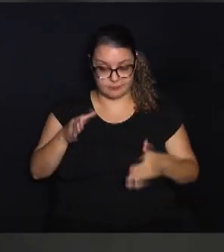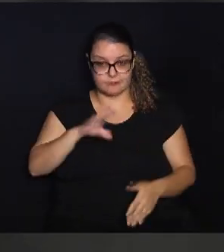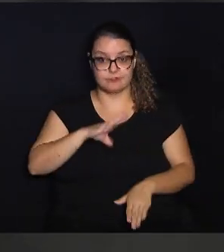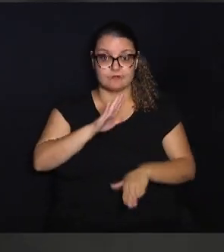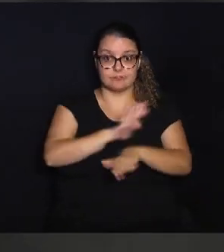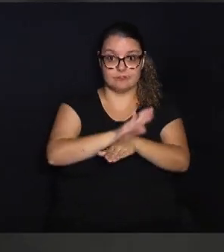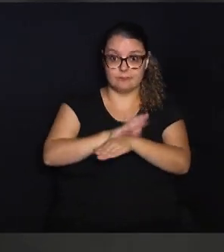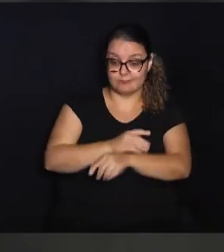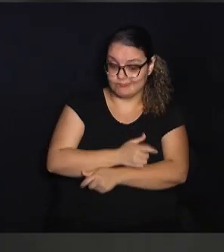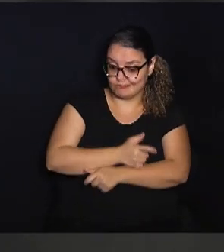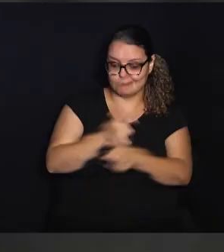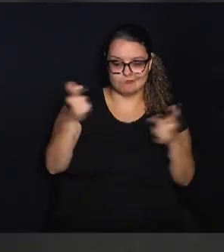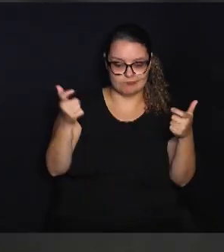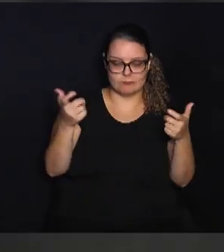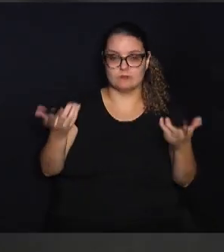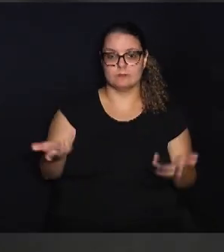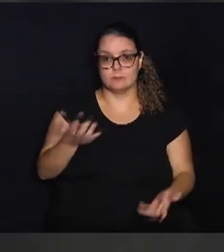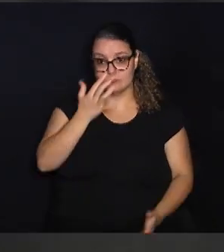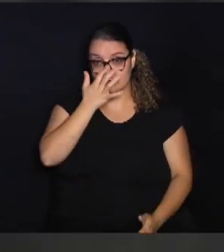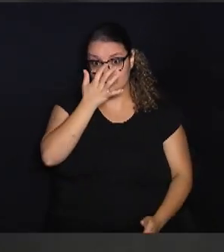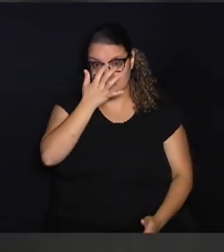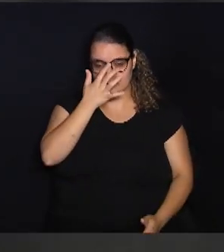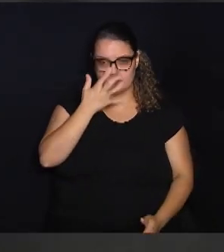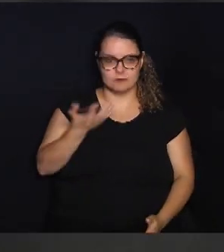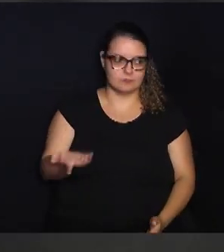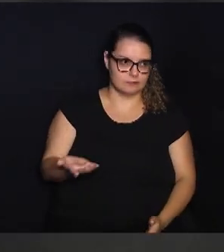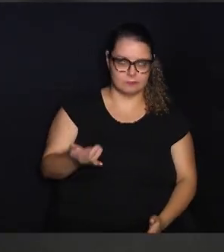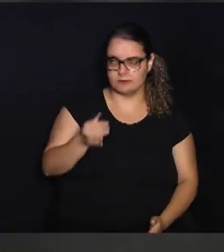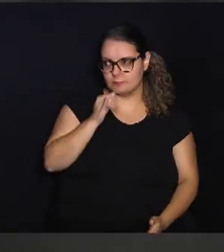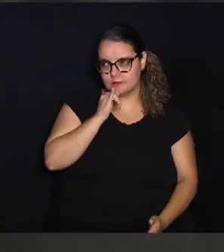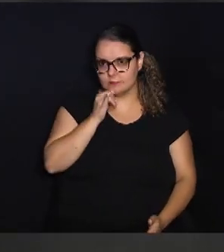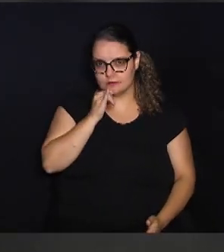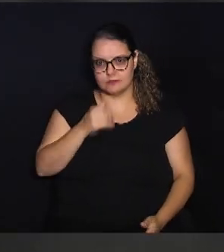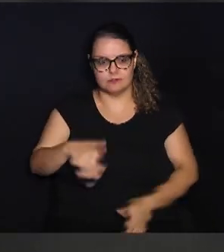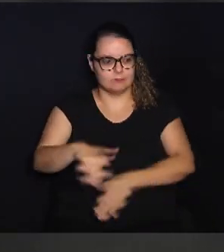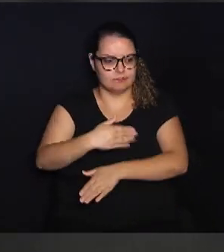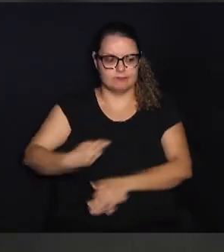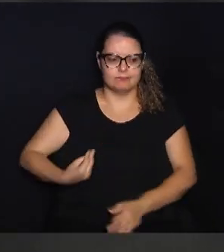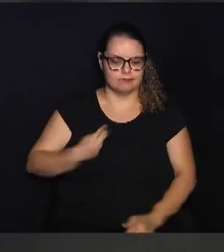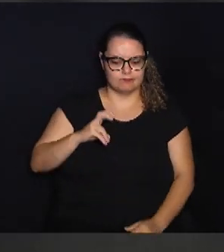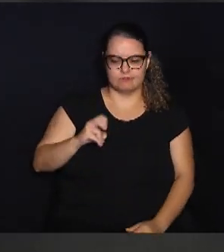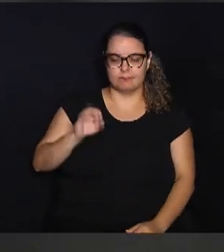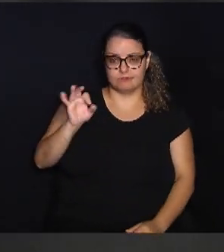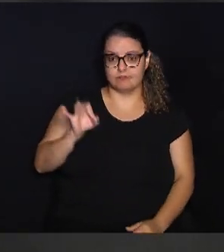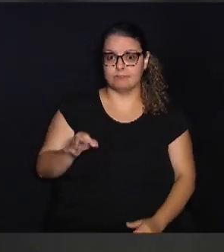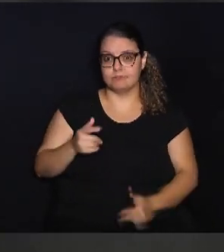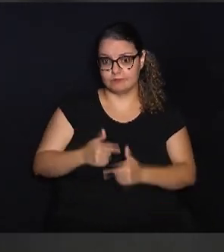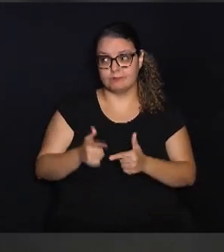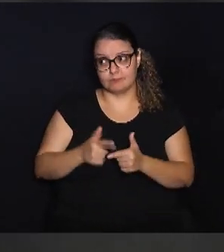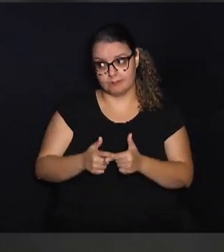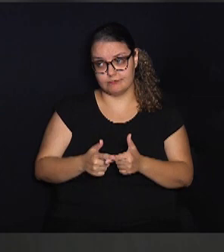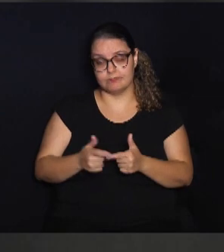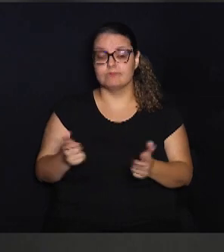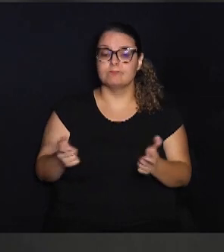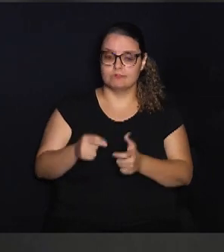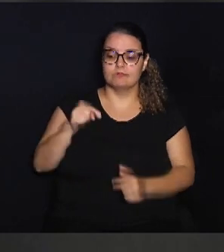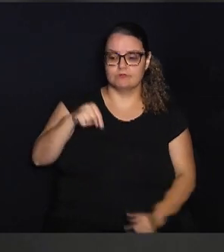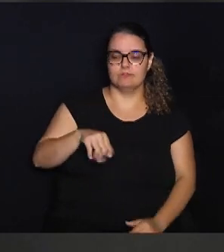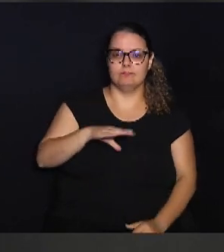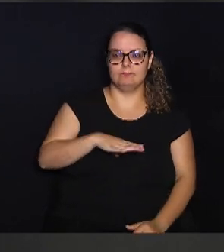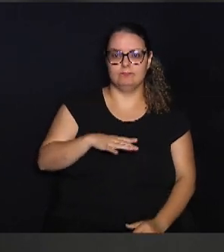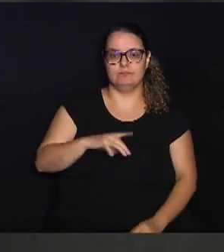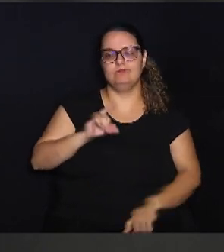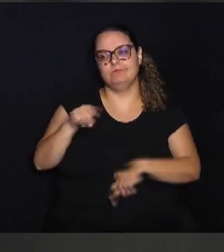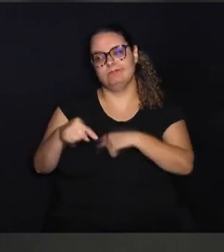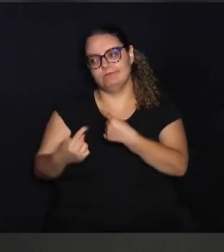ao máximo, né? Dá para, na população de rua, acho que 50% do problema dá para mitigar aqui no município. Tá. O restante